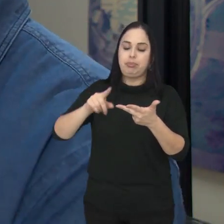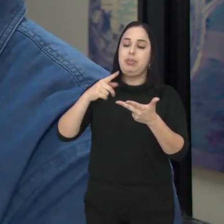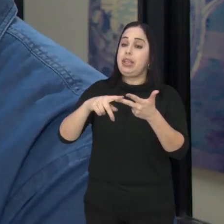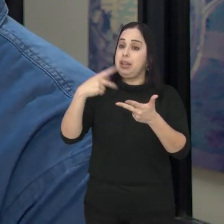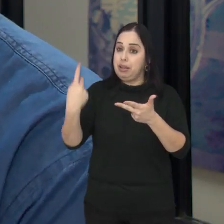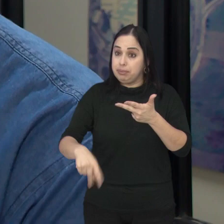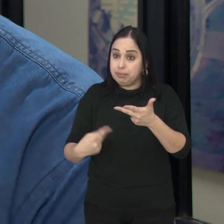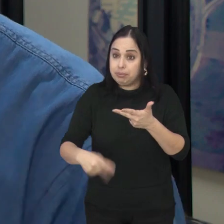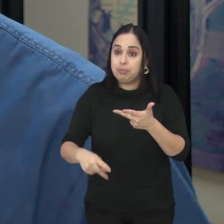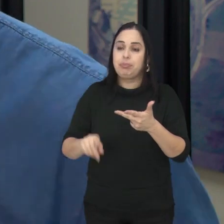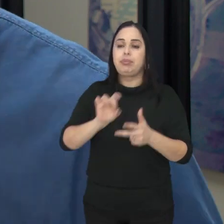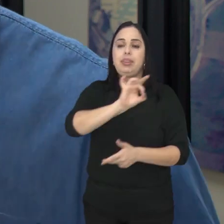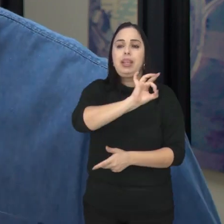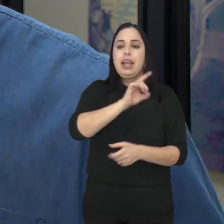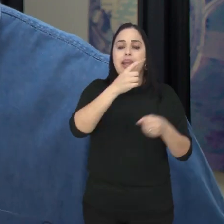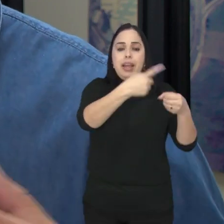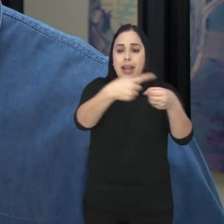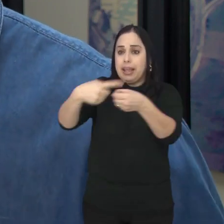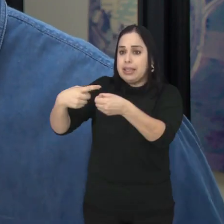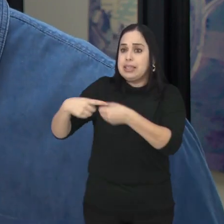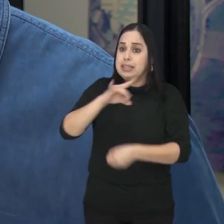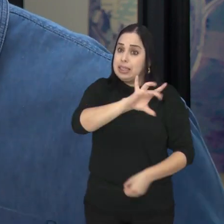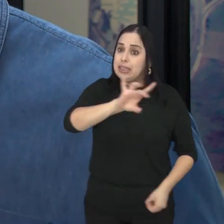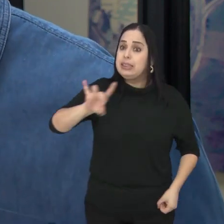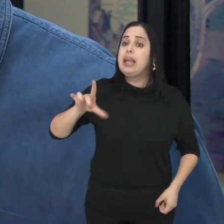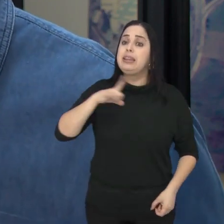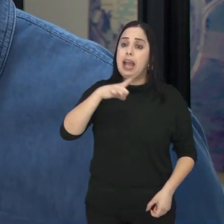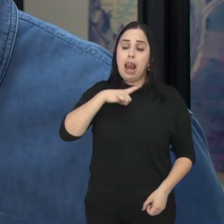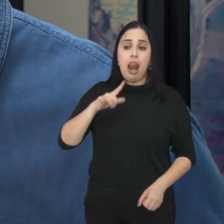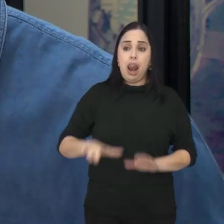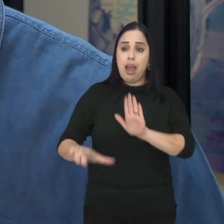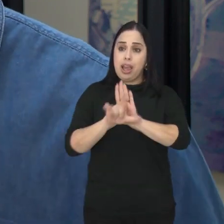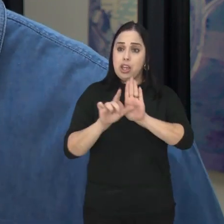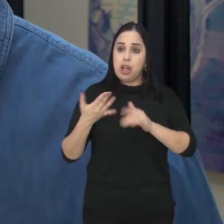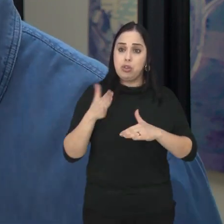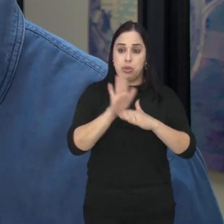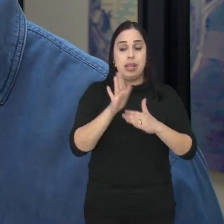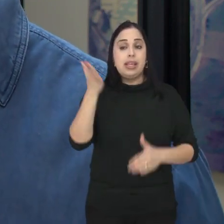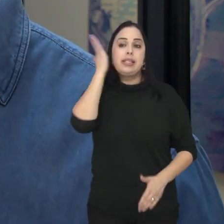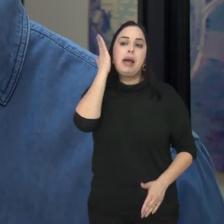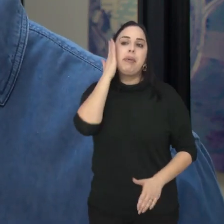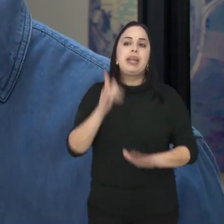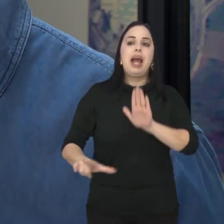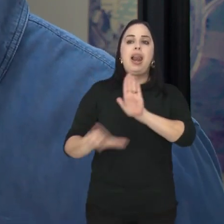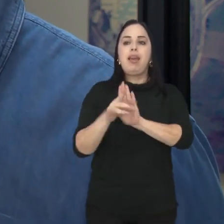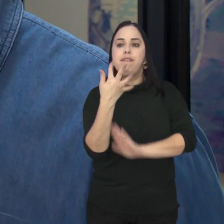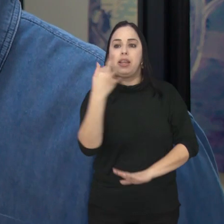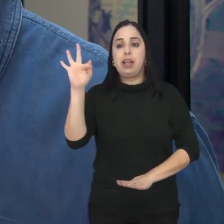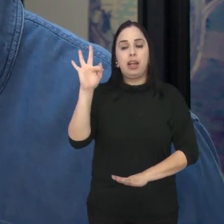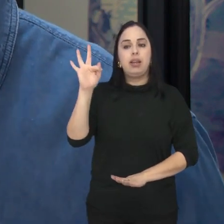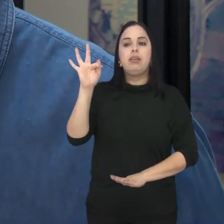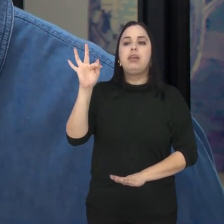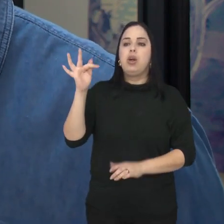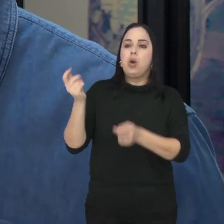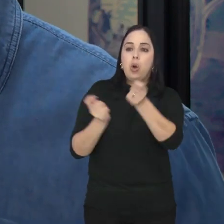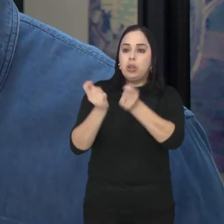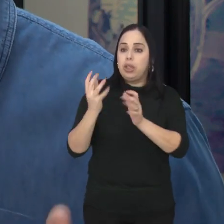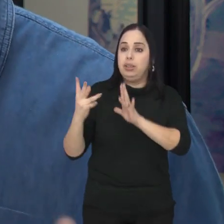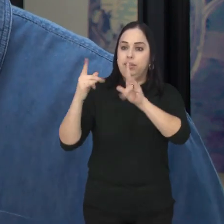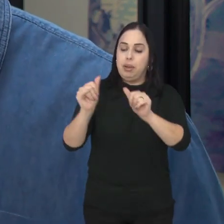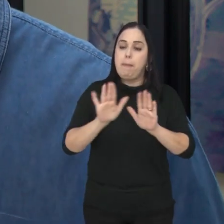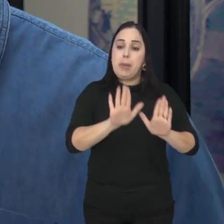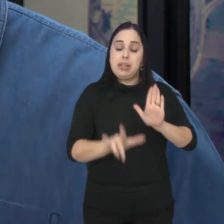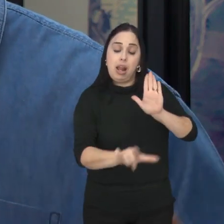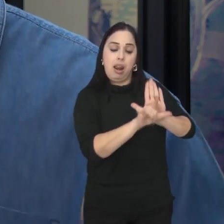leis municipais, que a cada cidade também ela tem a sua lei que ajuda, né? Você sabe que a federal ela que rege tudo, mas